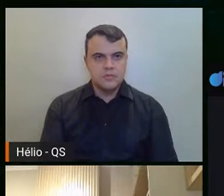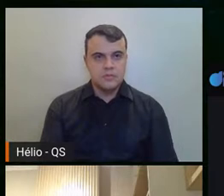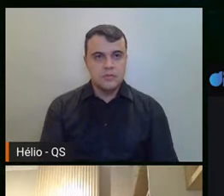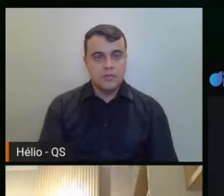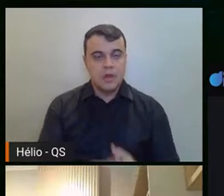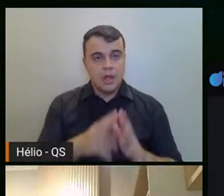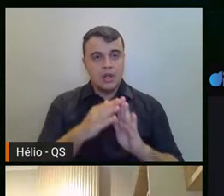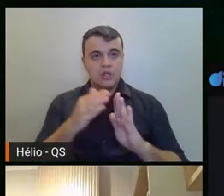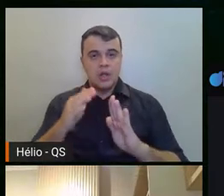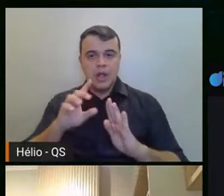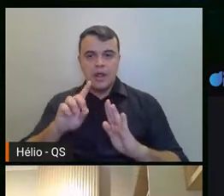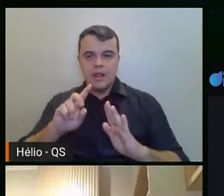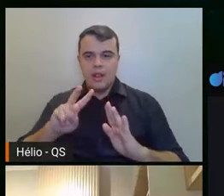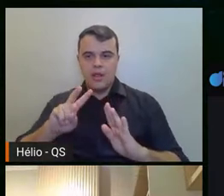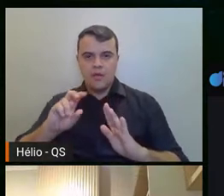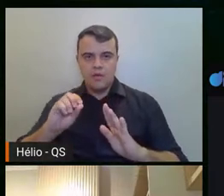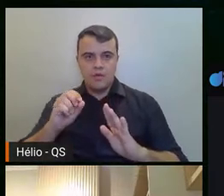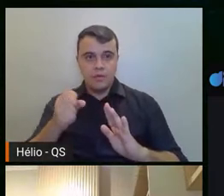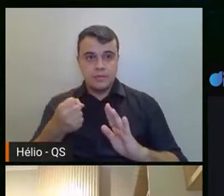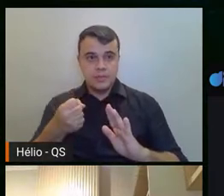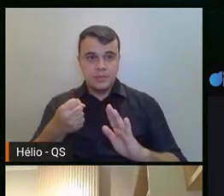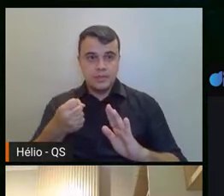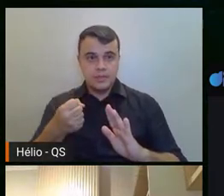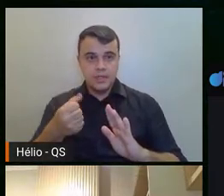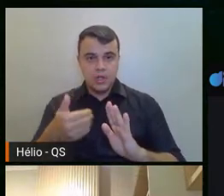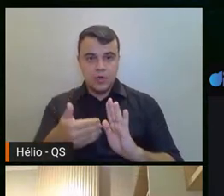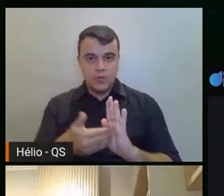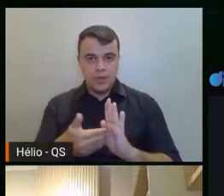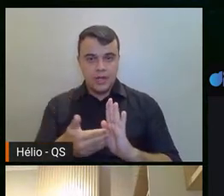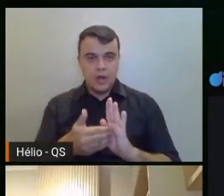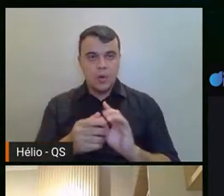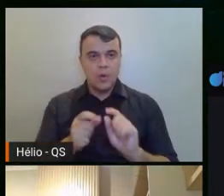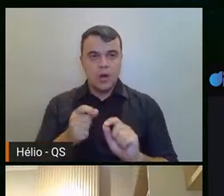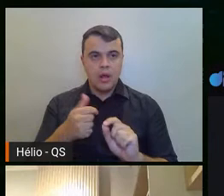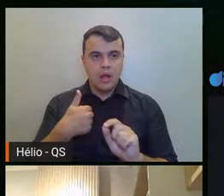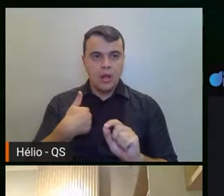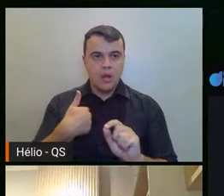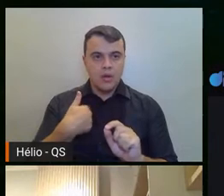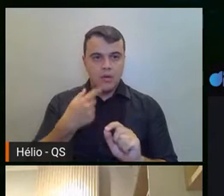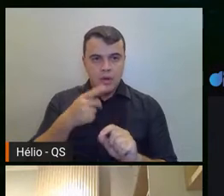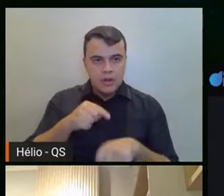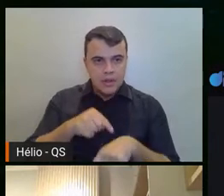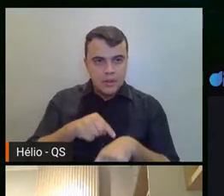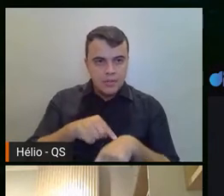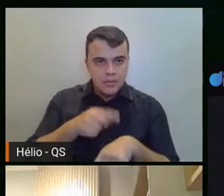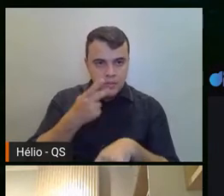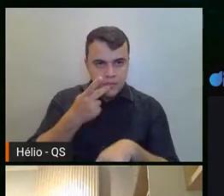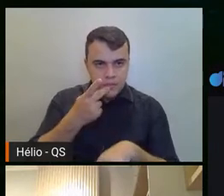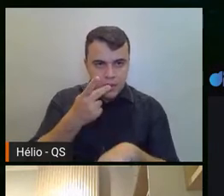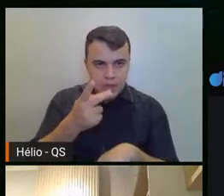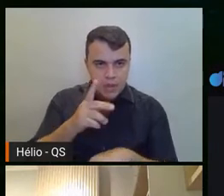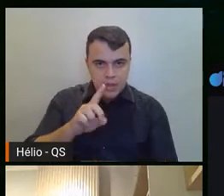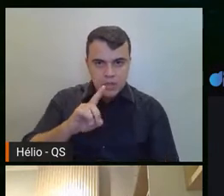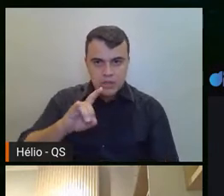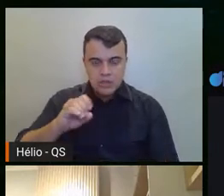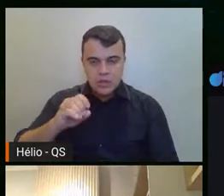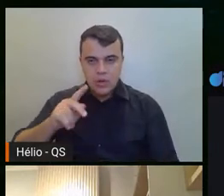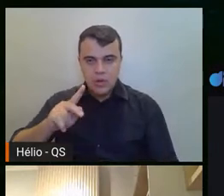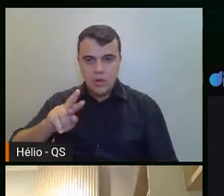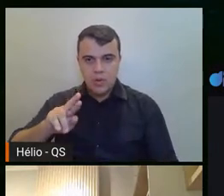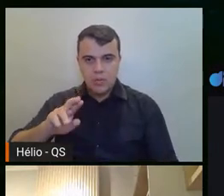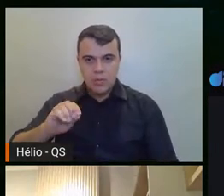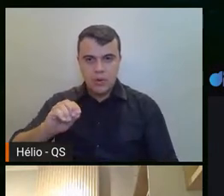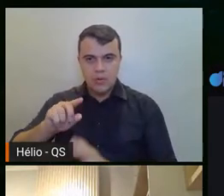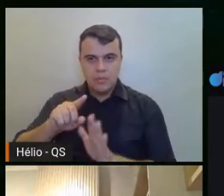jornada Devotos com a WS no finalzinho cara deixa um tempinho só para eu falar um pouquinho sobre o DIU pro porque o pessoal